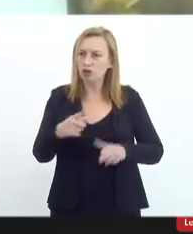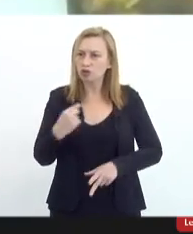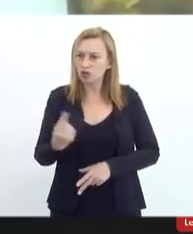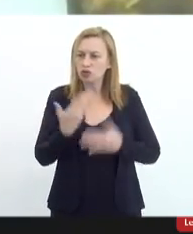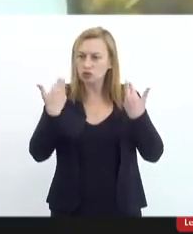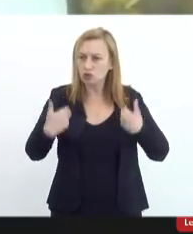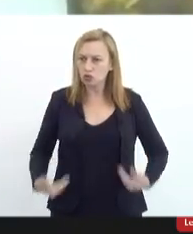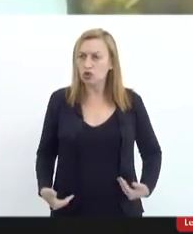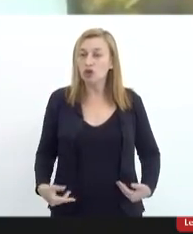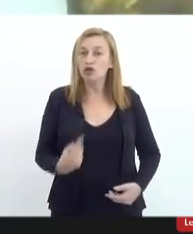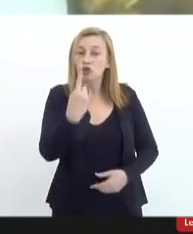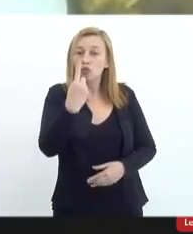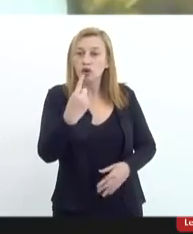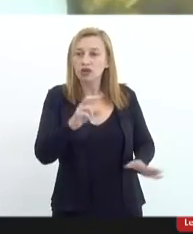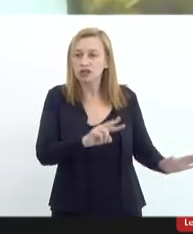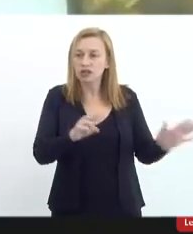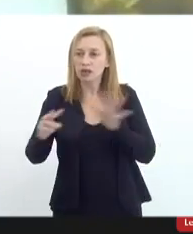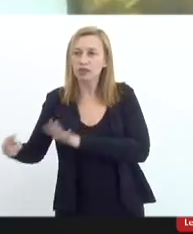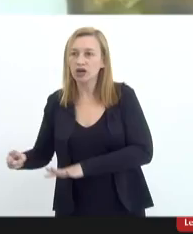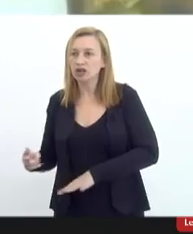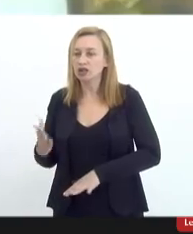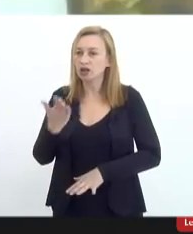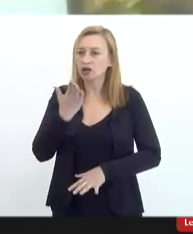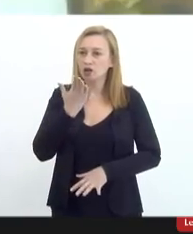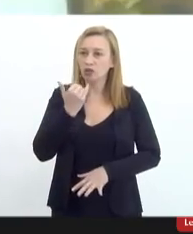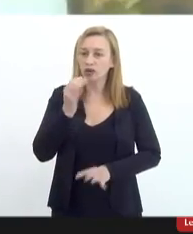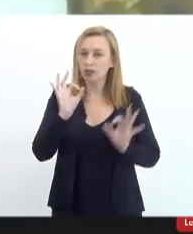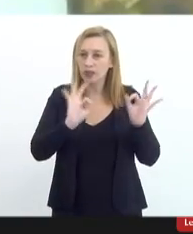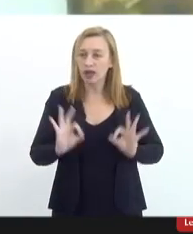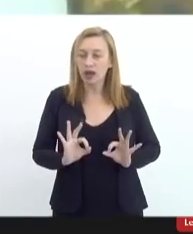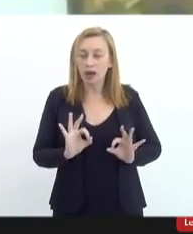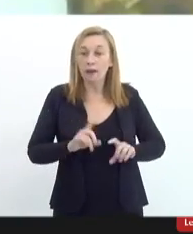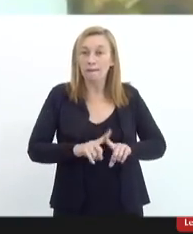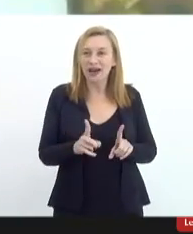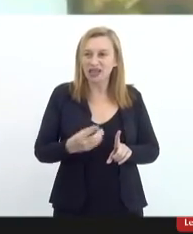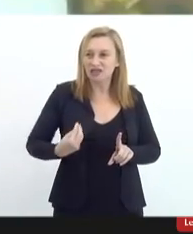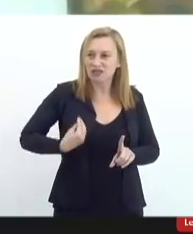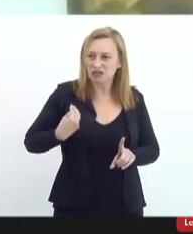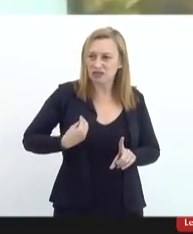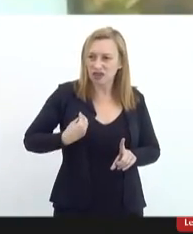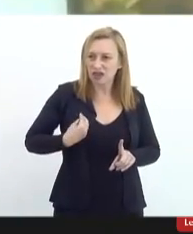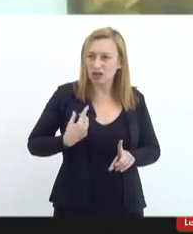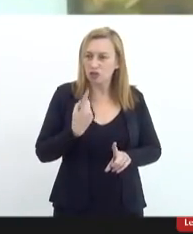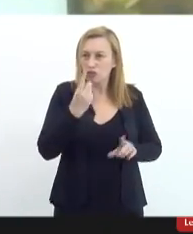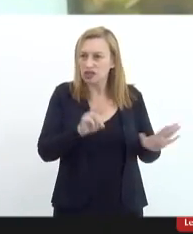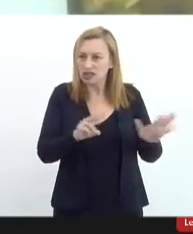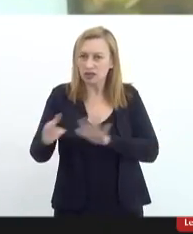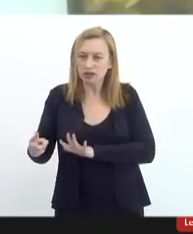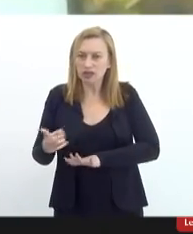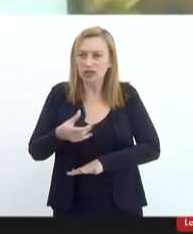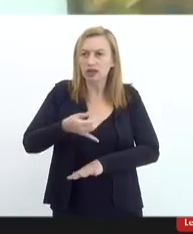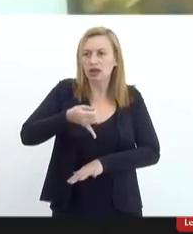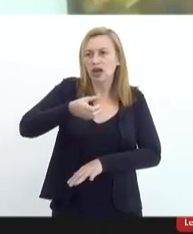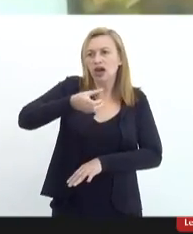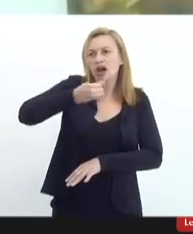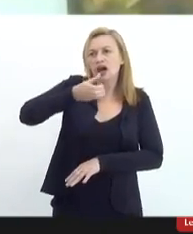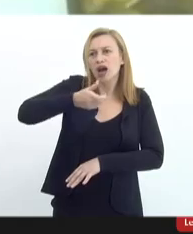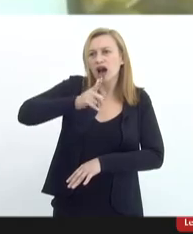fico uma semana sem comer, mas eu não vivo uma semana sem tomar nenhum líquido, sem beber